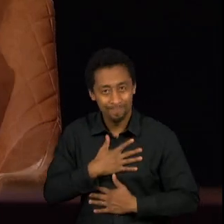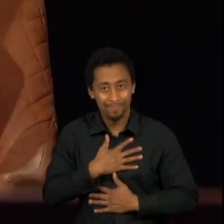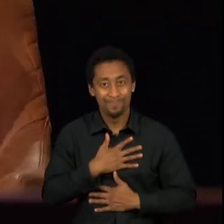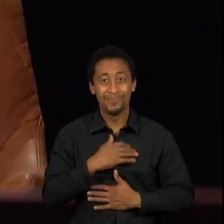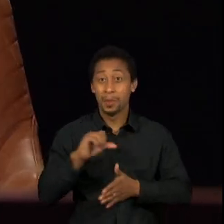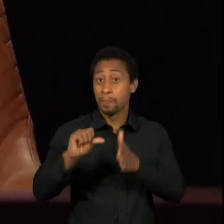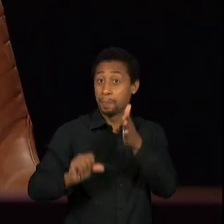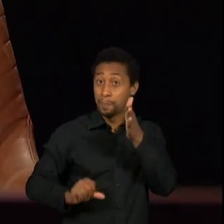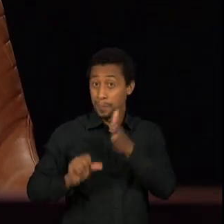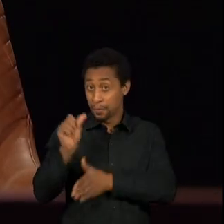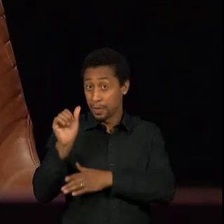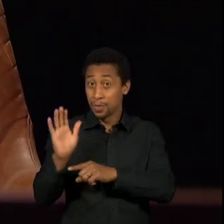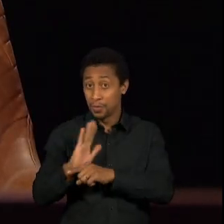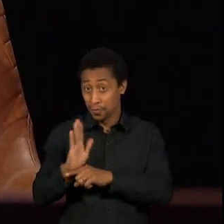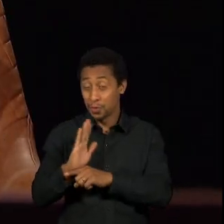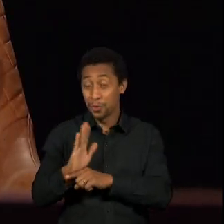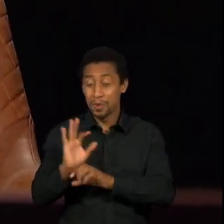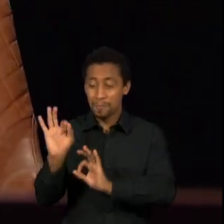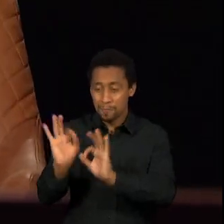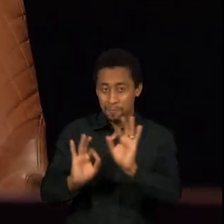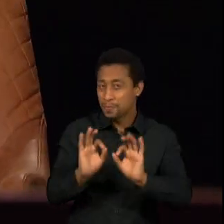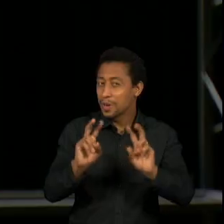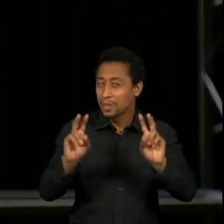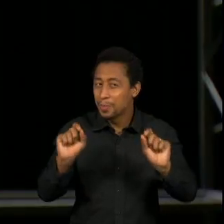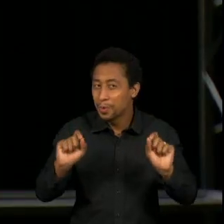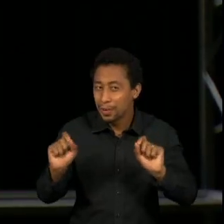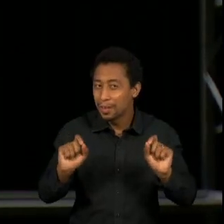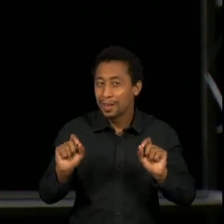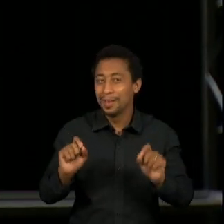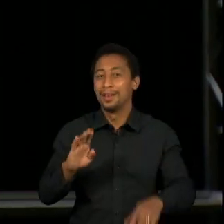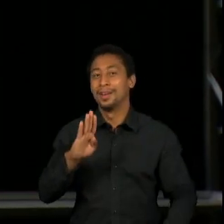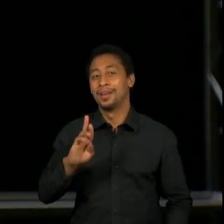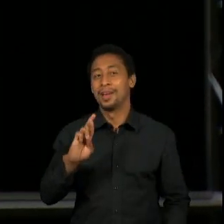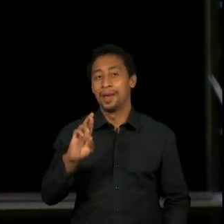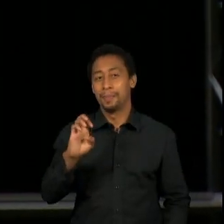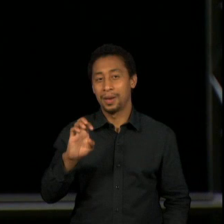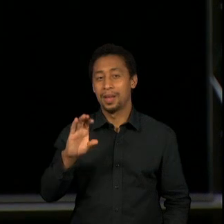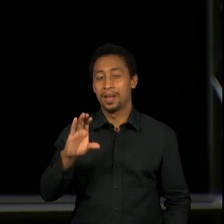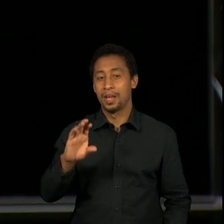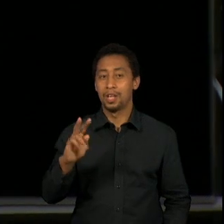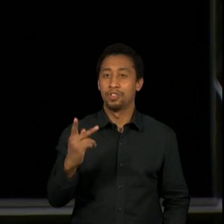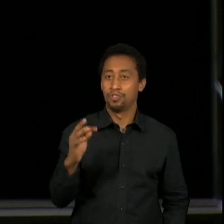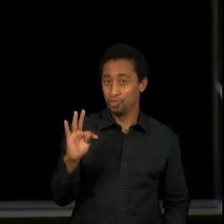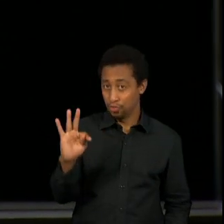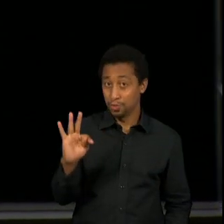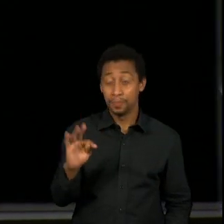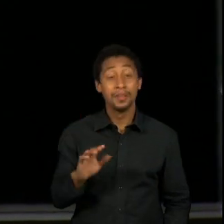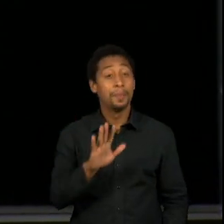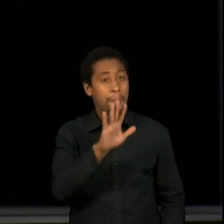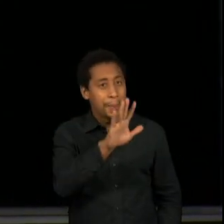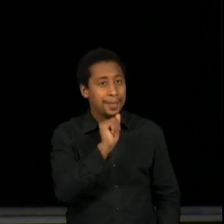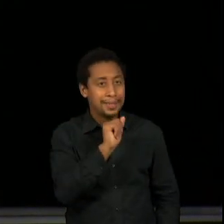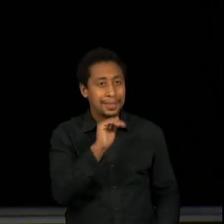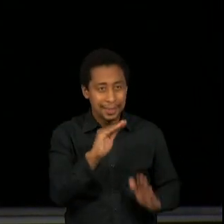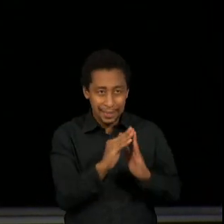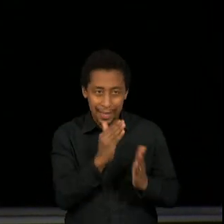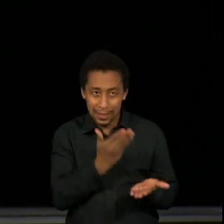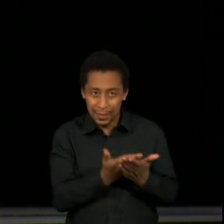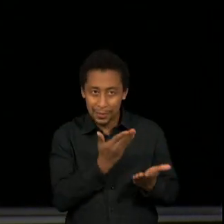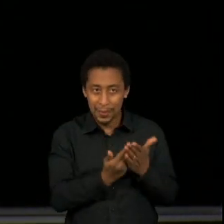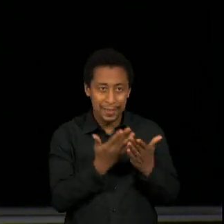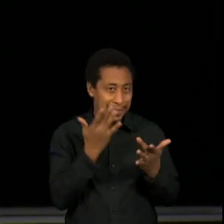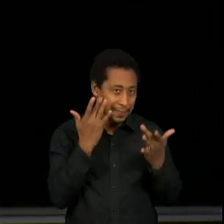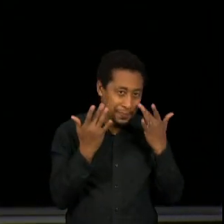como diretora foi Brecht. Agora, lá na Escola de Arte Dramática, você conhece